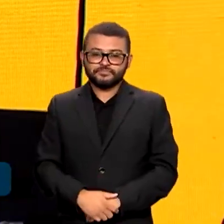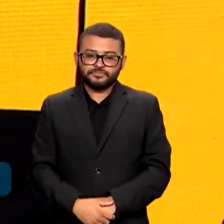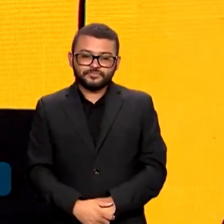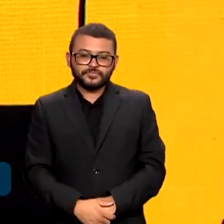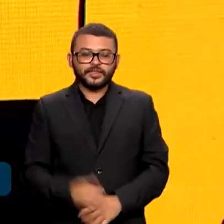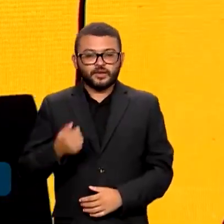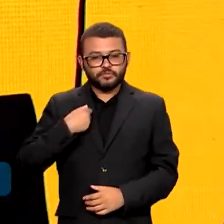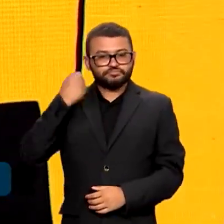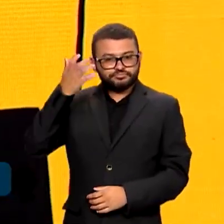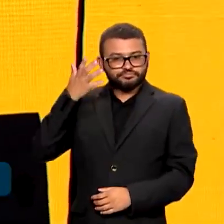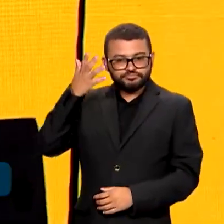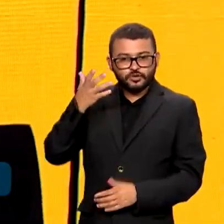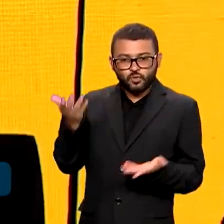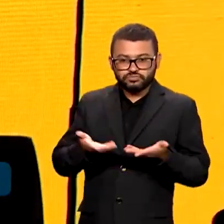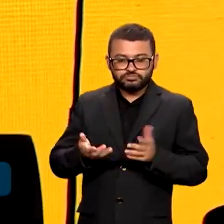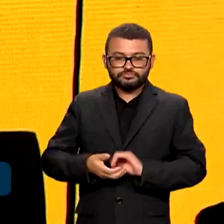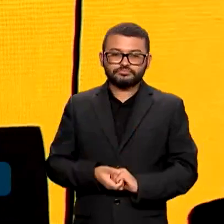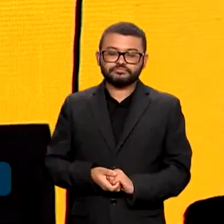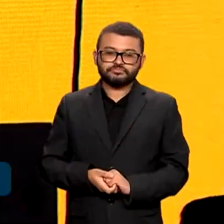essa participação de hoje.